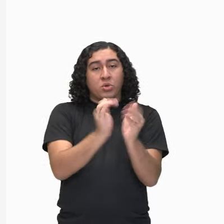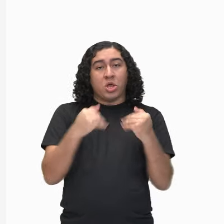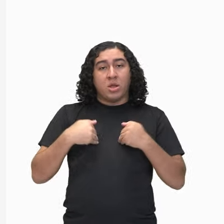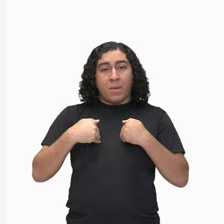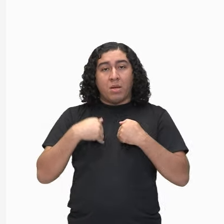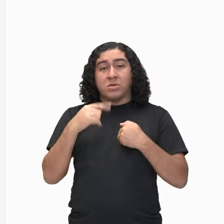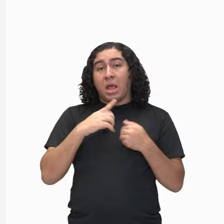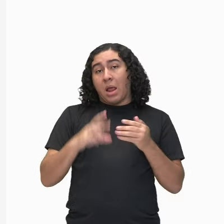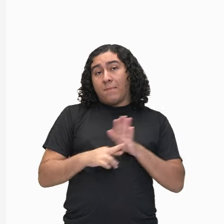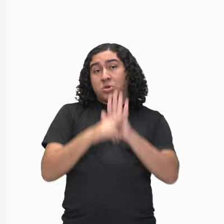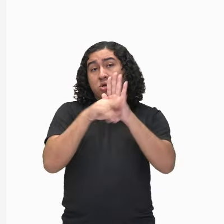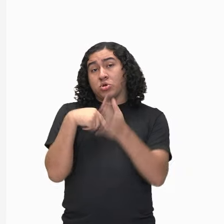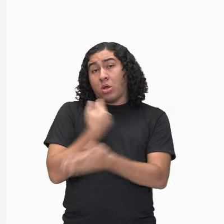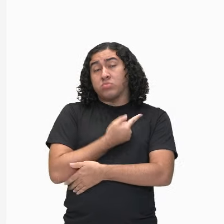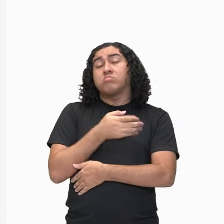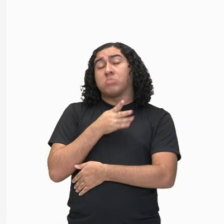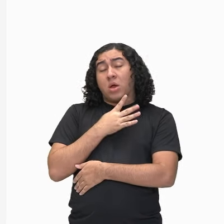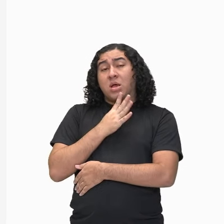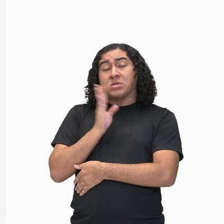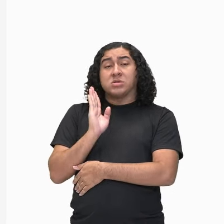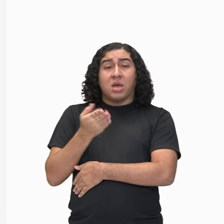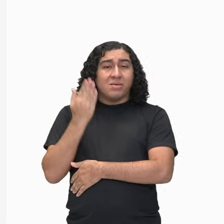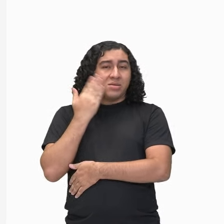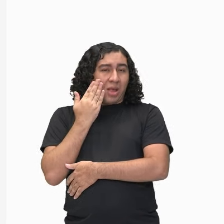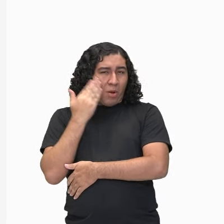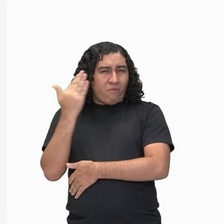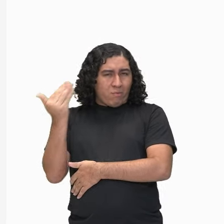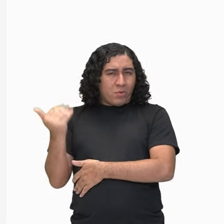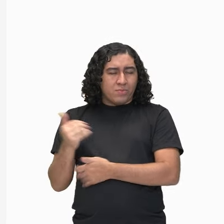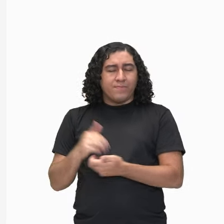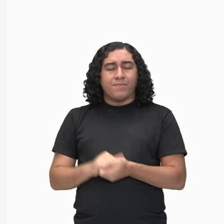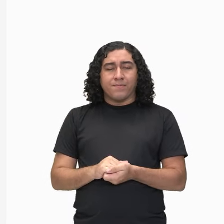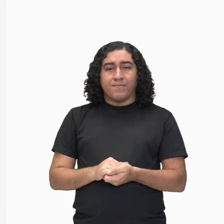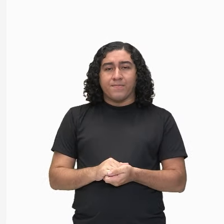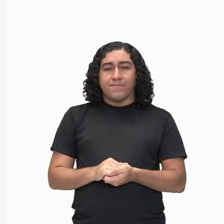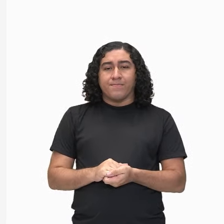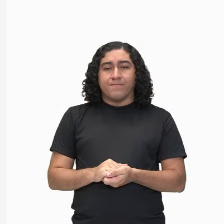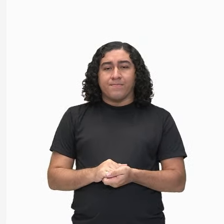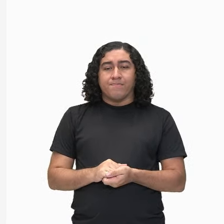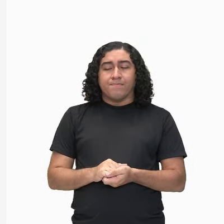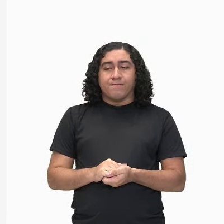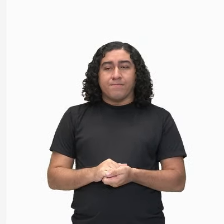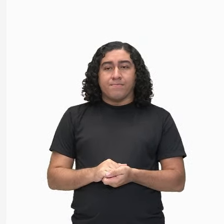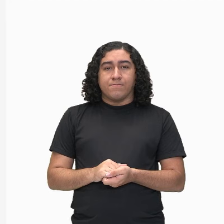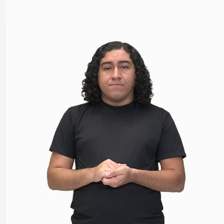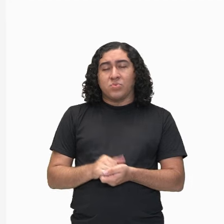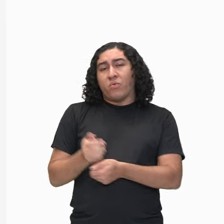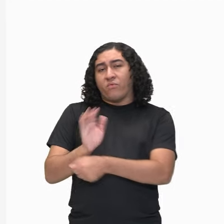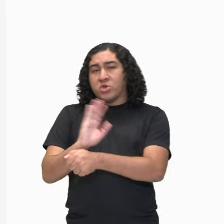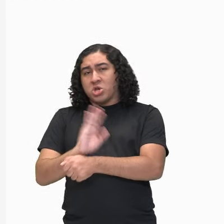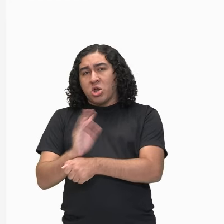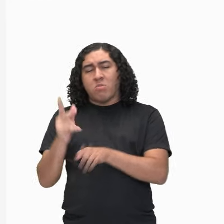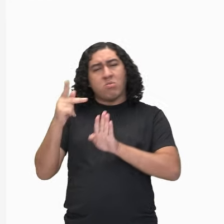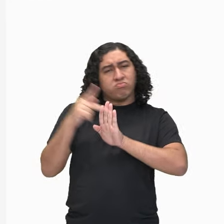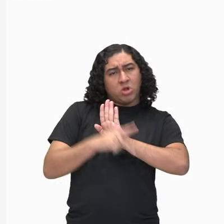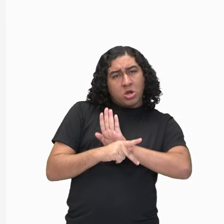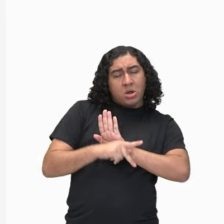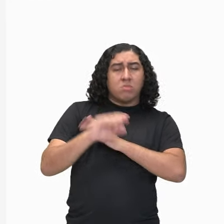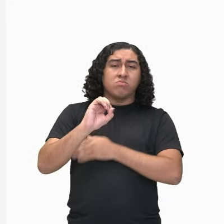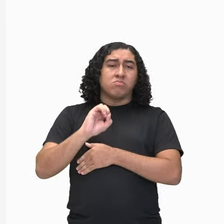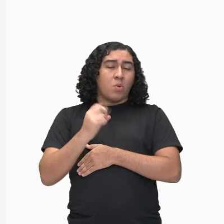representantes que nós popularmente já vimos ou ouvimos falar em algum momento, no filme, no programa,